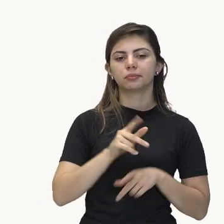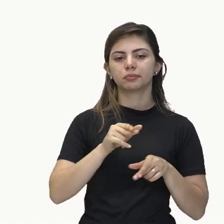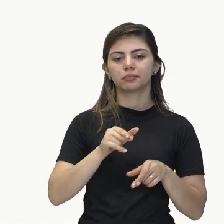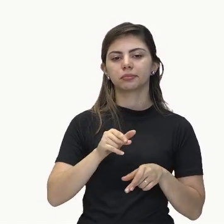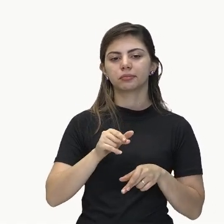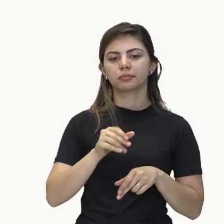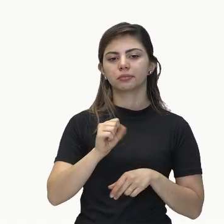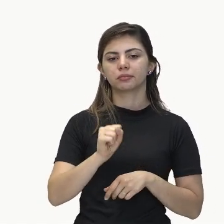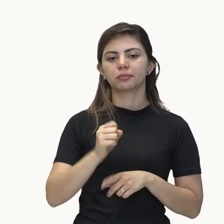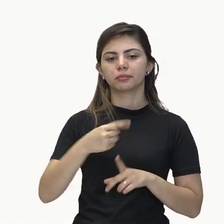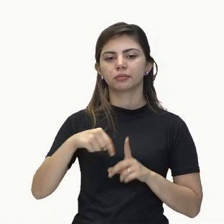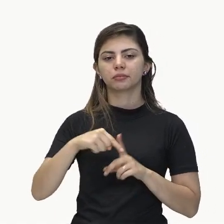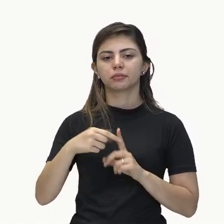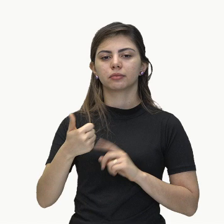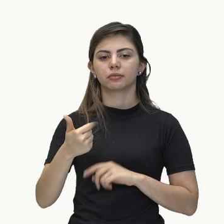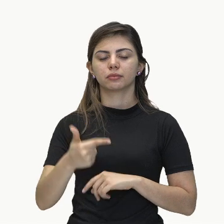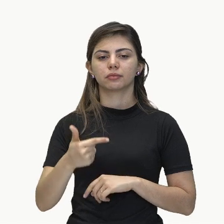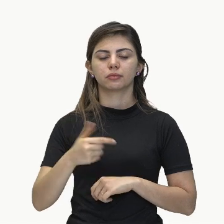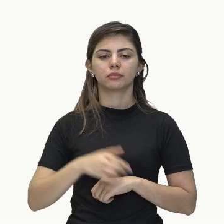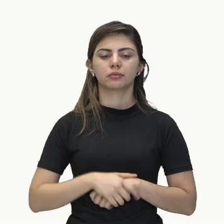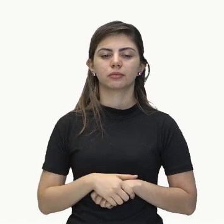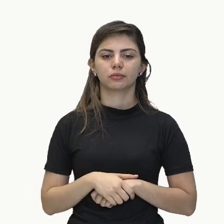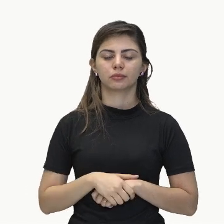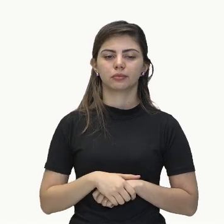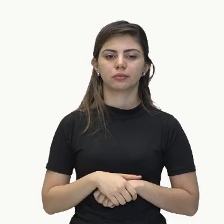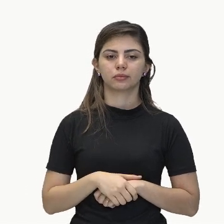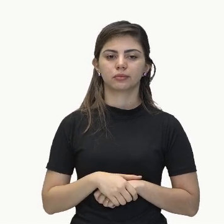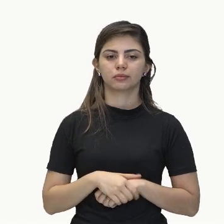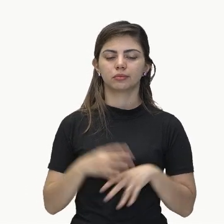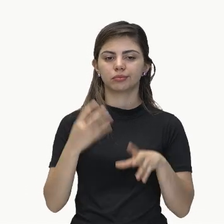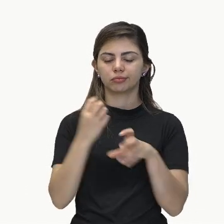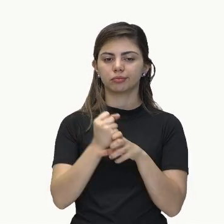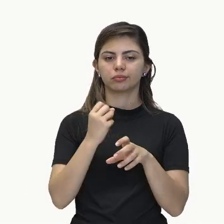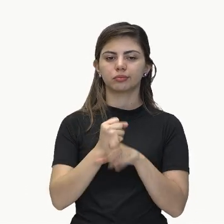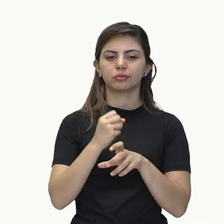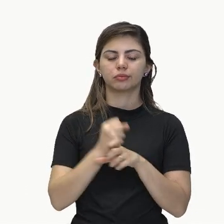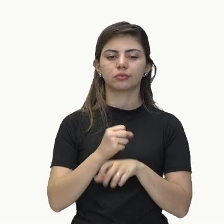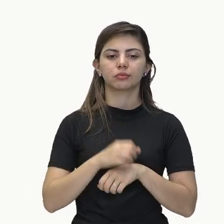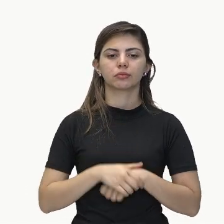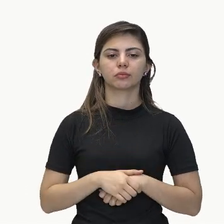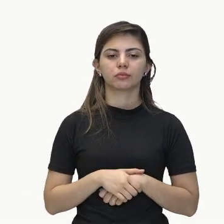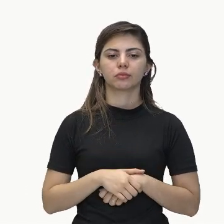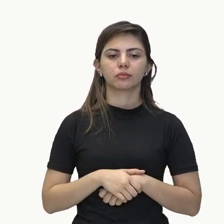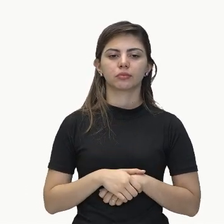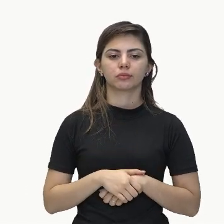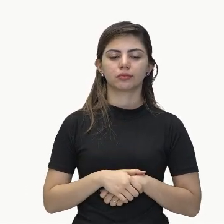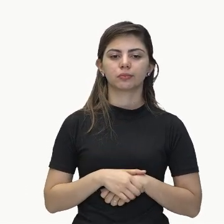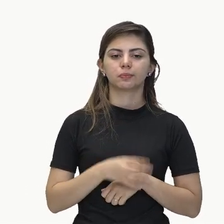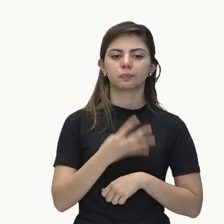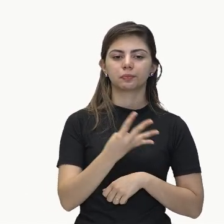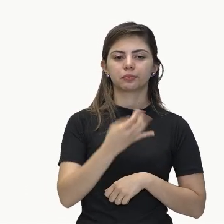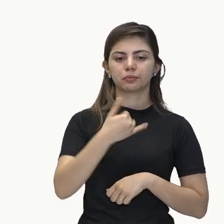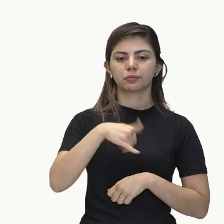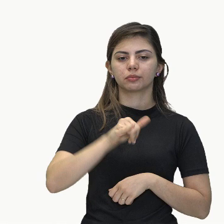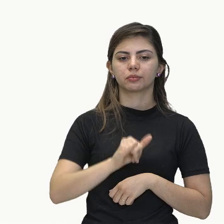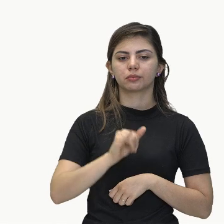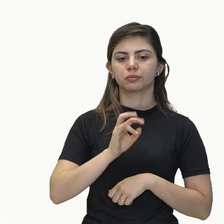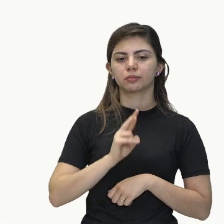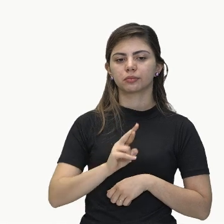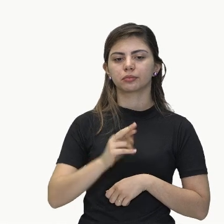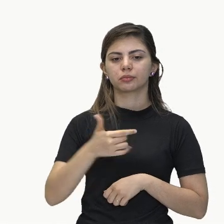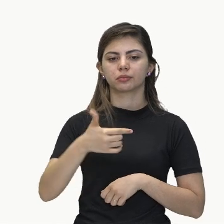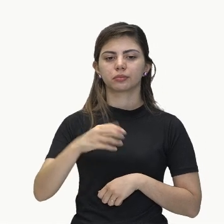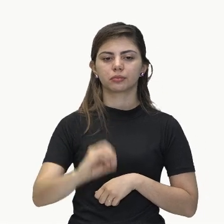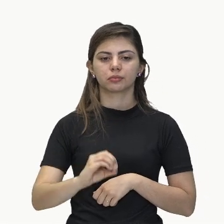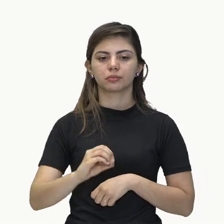ok? Resolvendo, 4y vai ser igual a 8 mais 12, 20. Eu